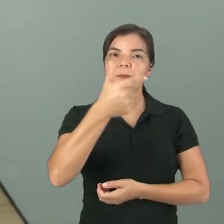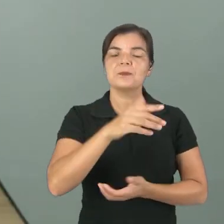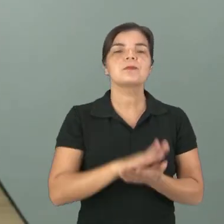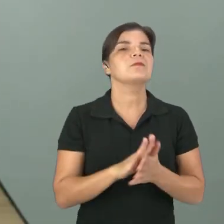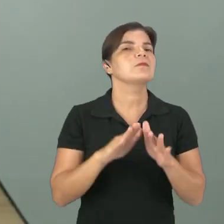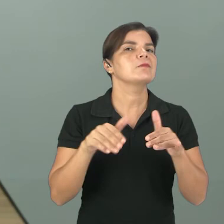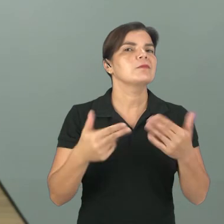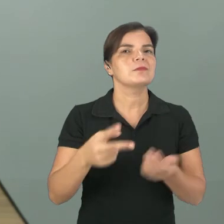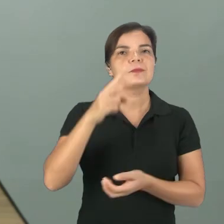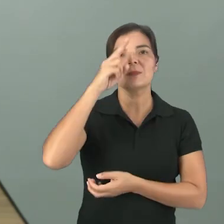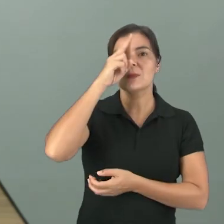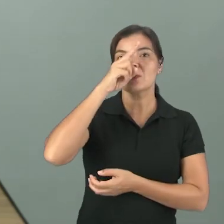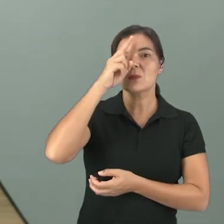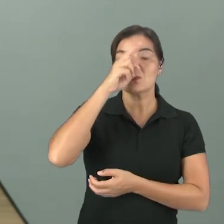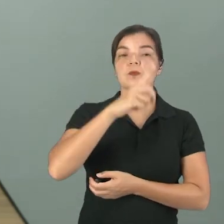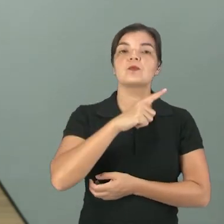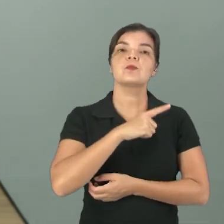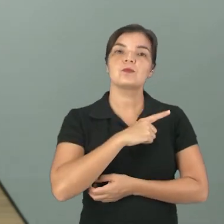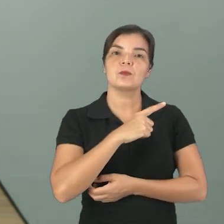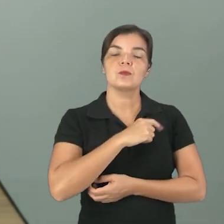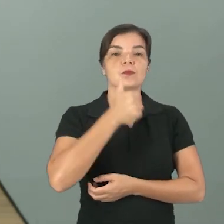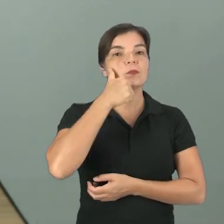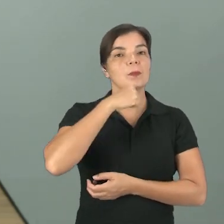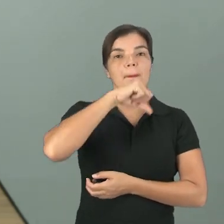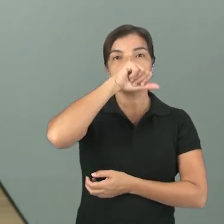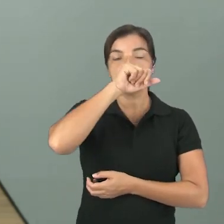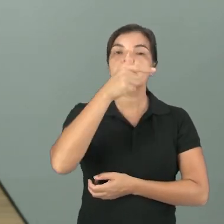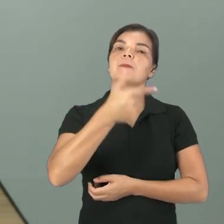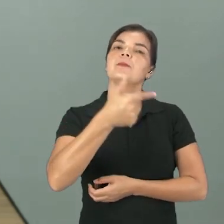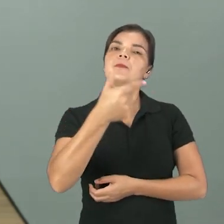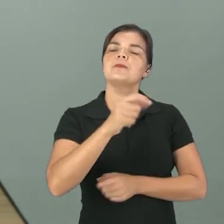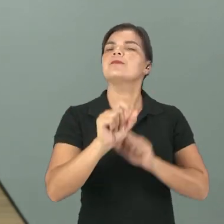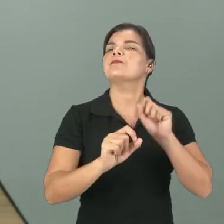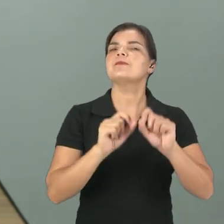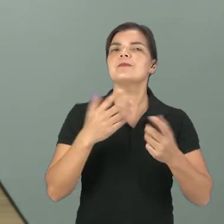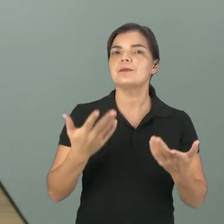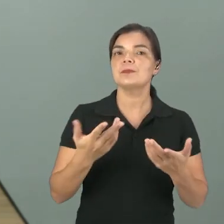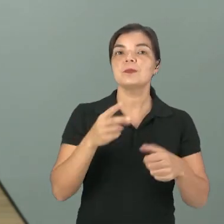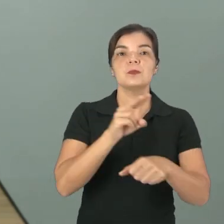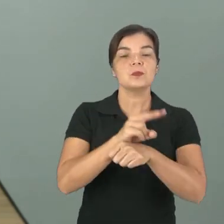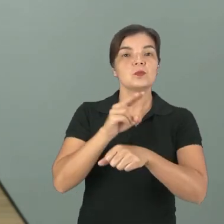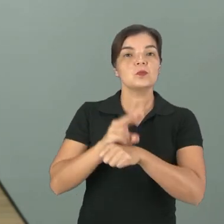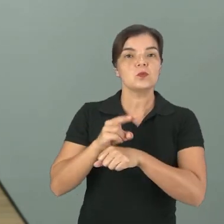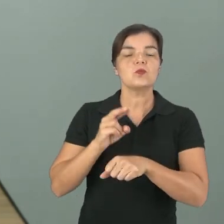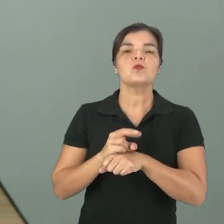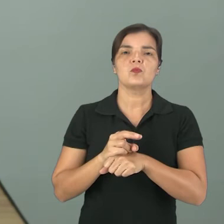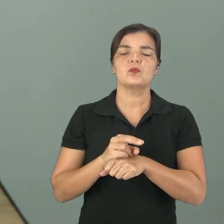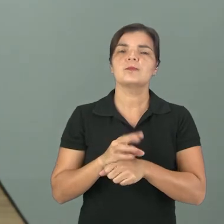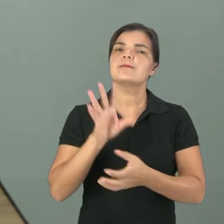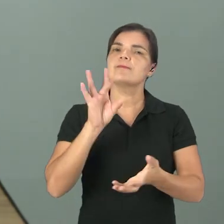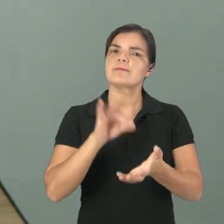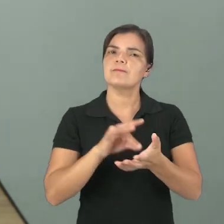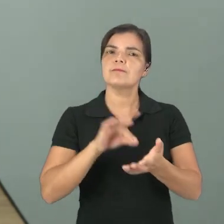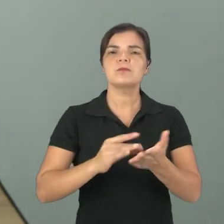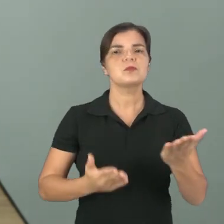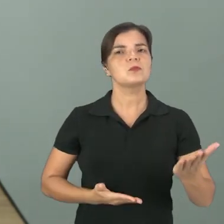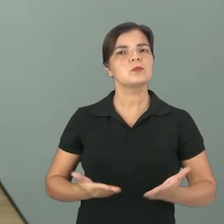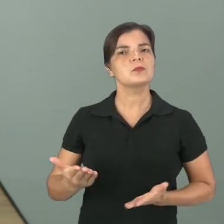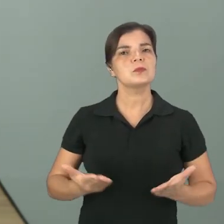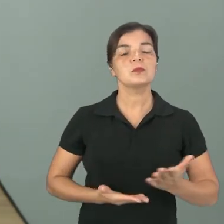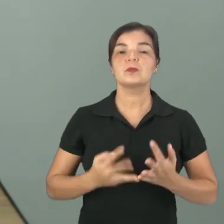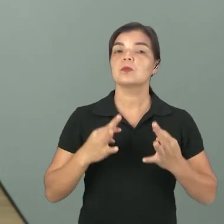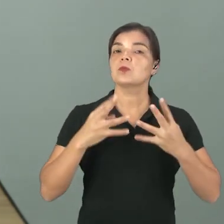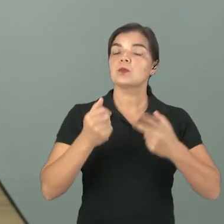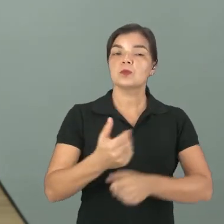E em qual dessas histórias nós temos uma madrasta que tratava a sua enteada como uma verdadeira empregada.